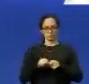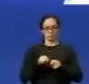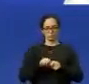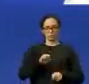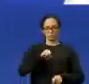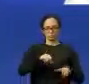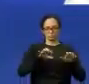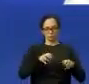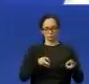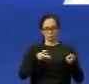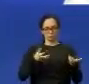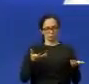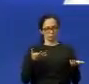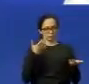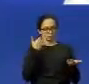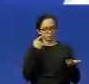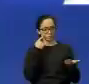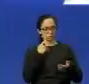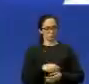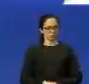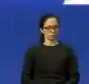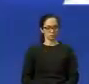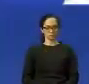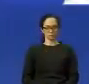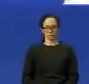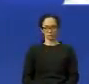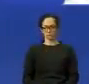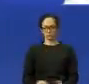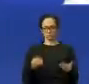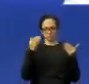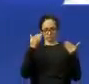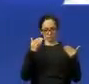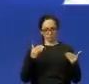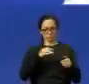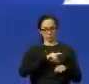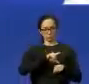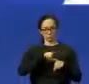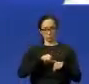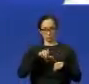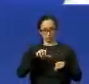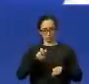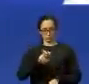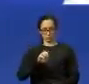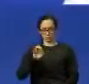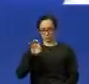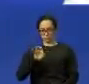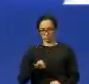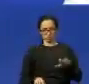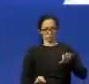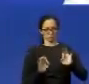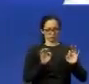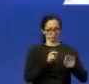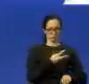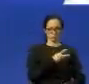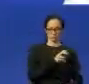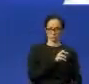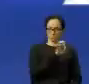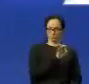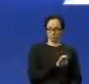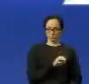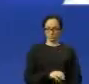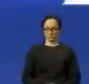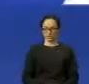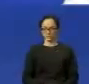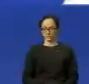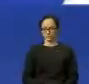dada essa estimativa de chuva? Bem, a probabilidade do morador atrasar quando chove é de 50%, quando não chove é 25%, e se